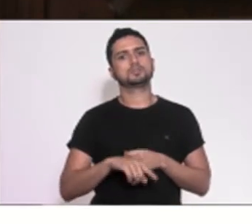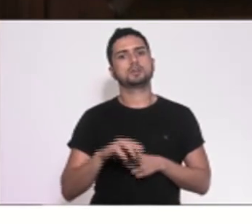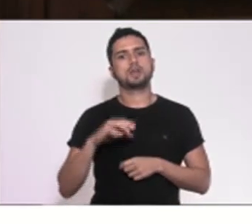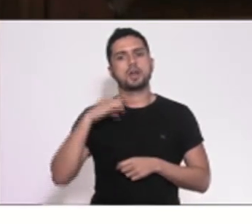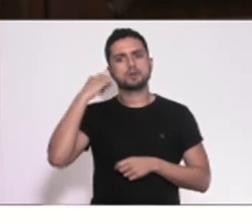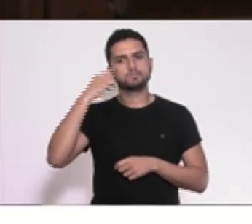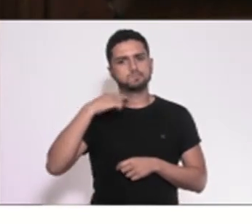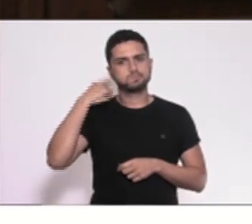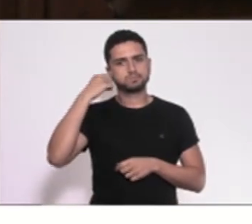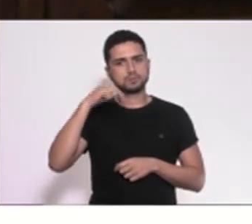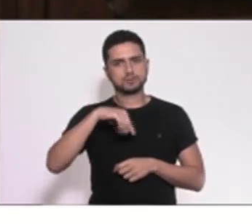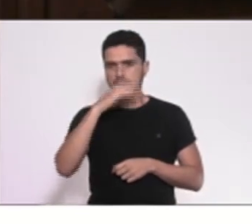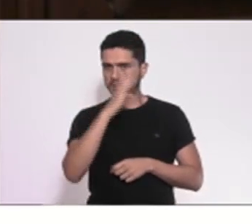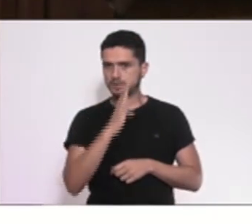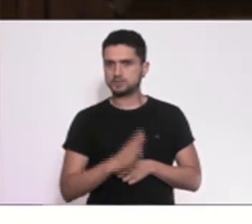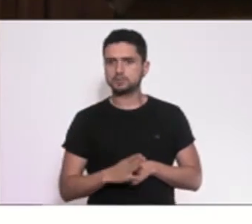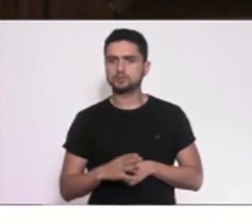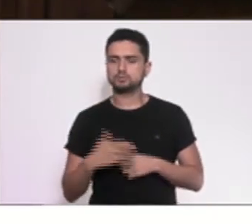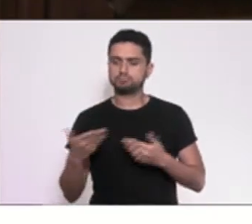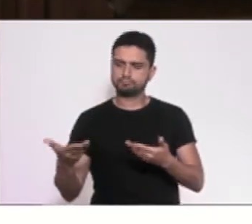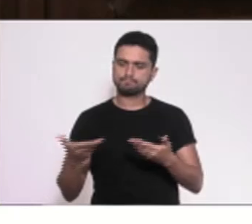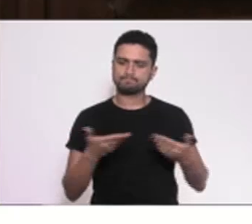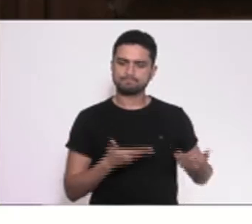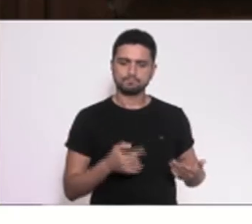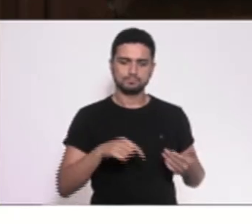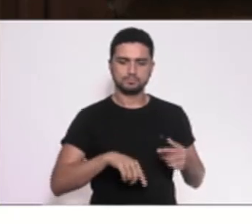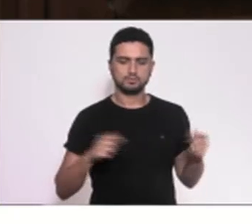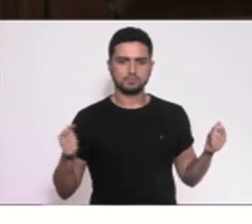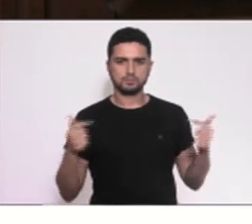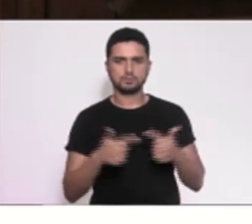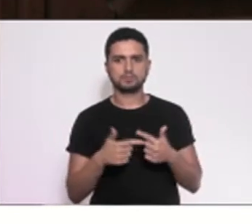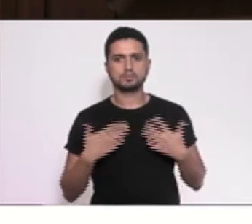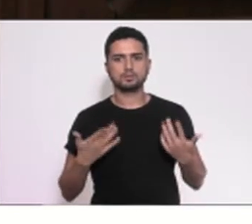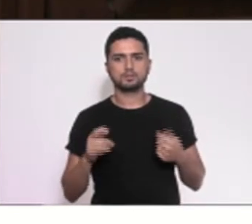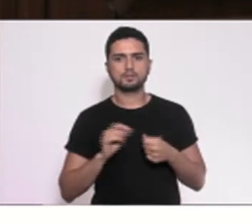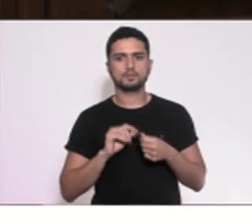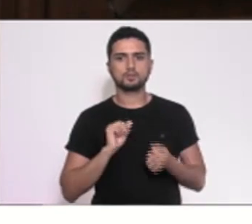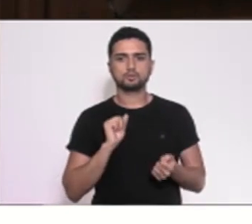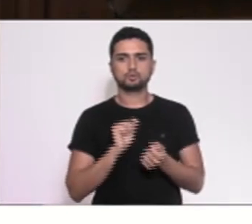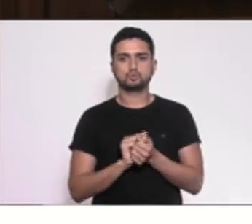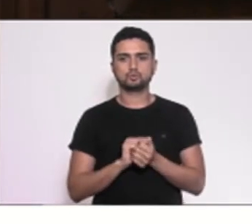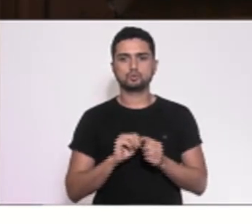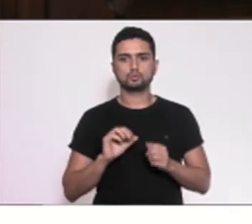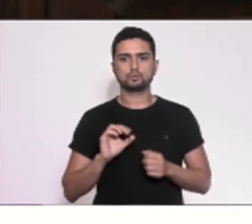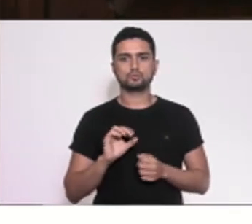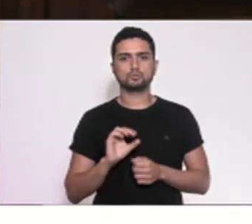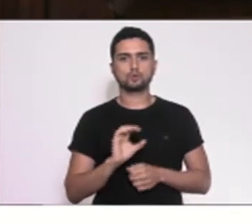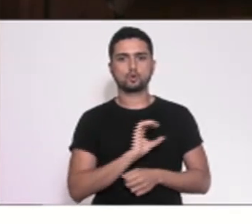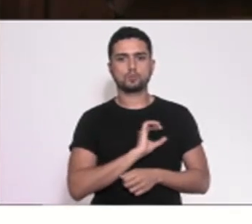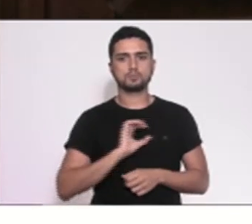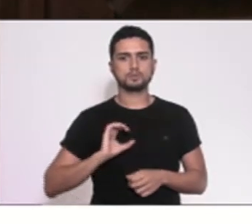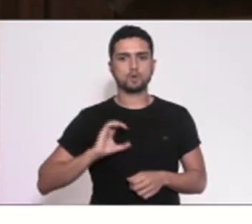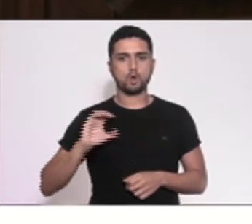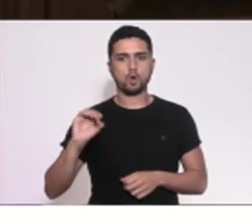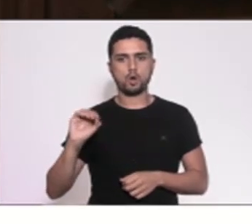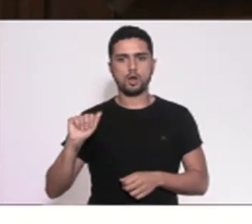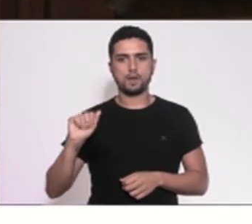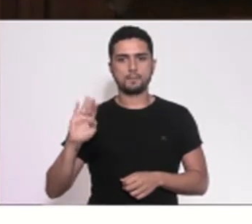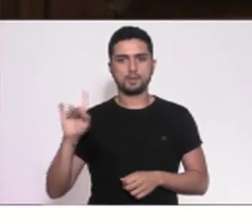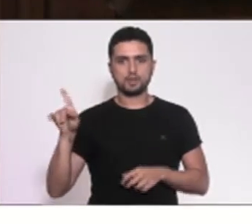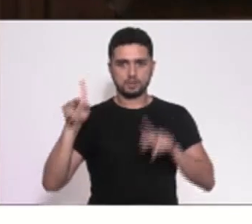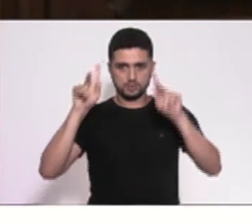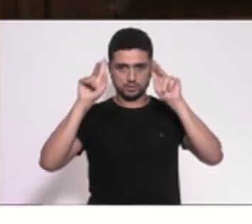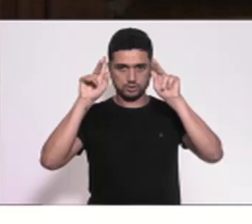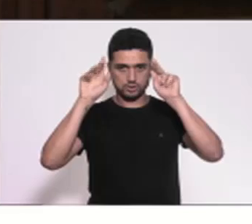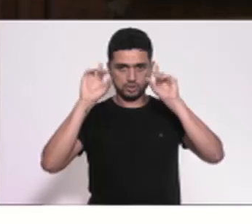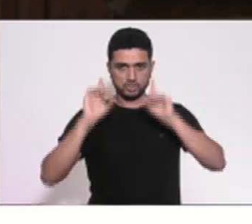Advogados Brasileiros, então fizemos em conjunto com a Comissão de Direitos Humanos da OAB esse encontro, esse